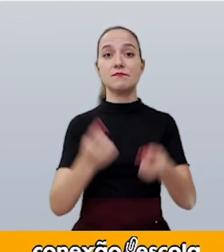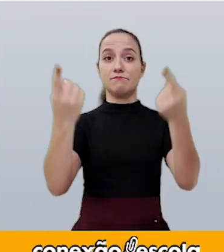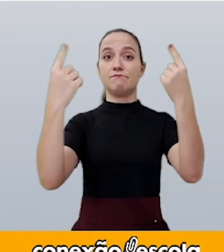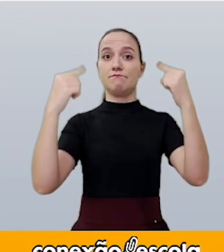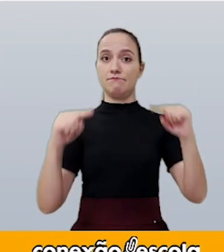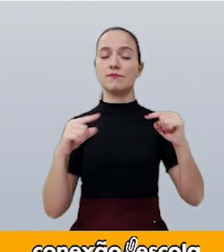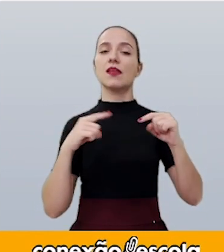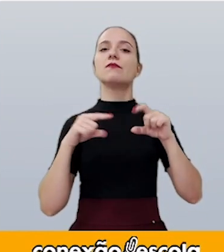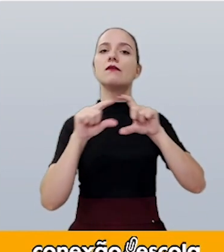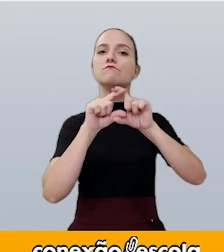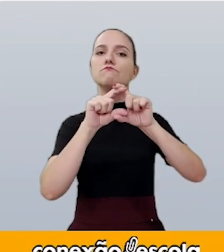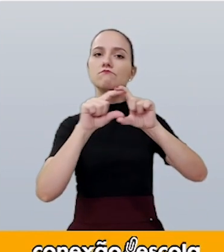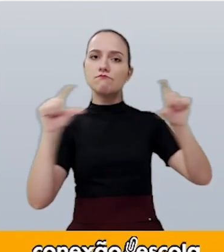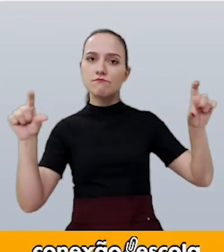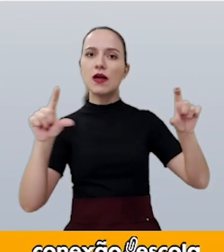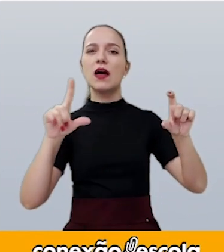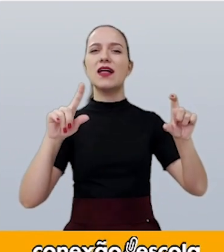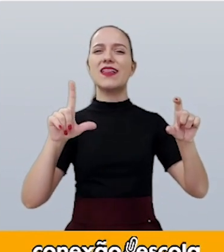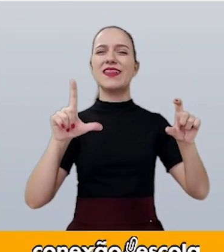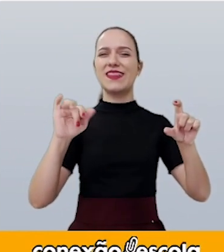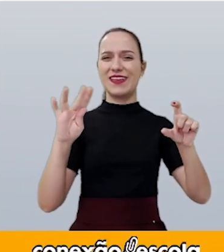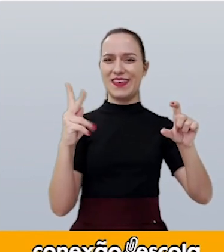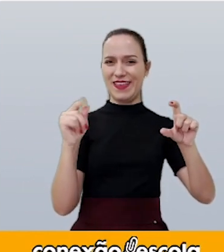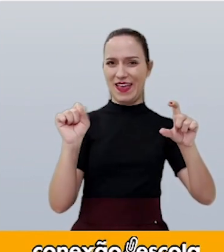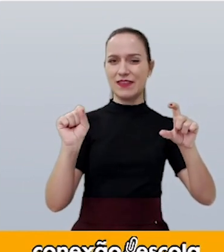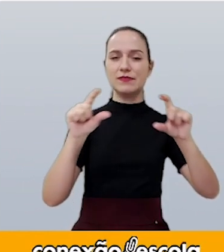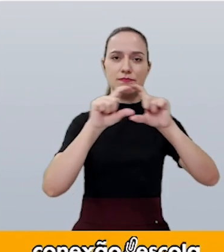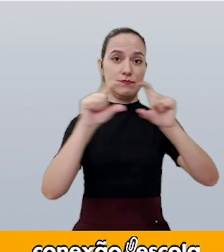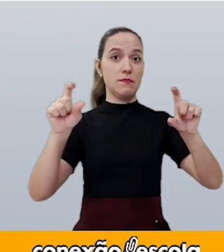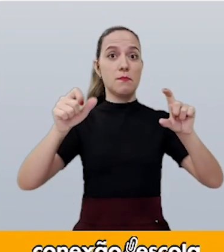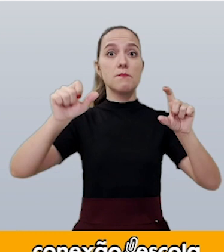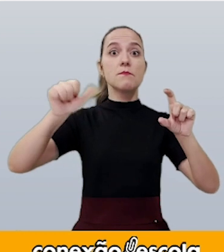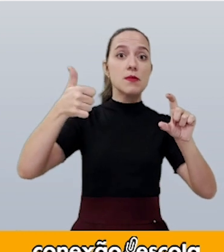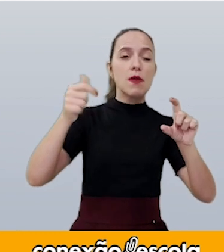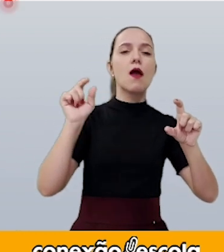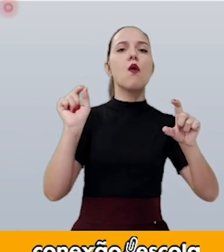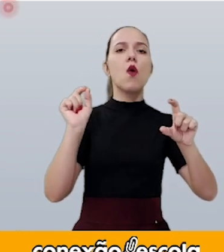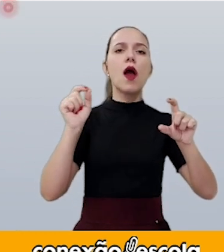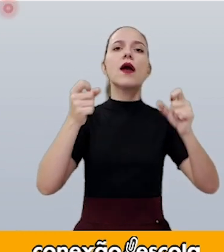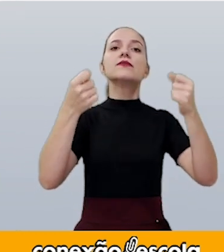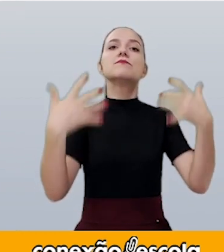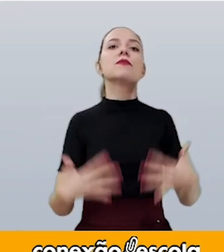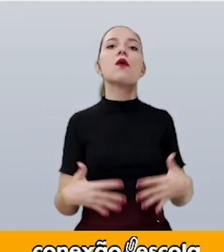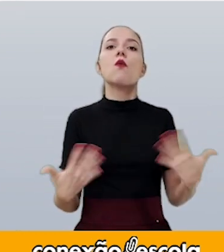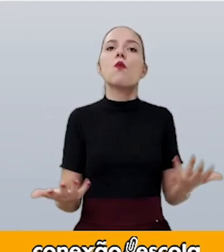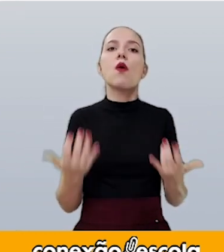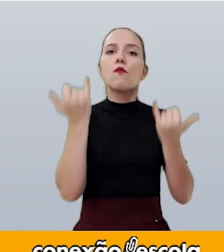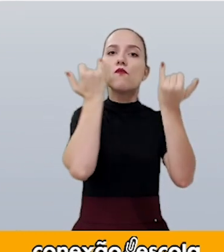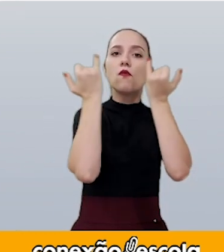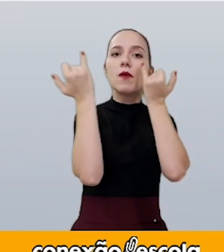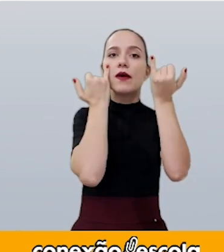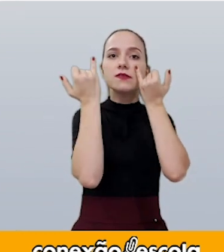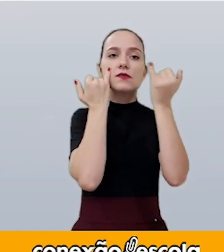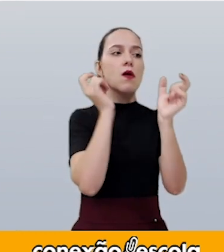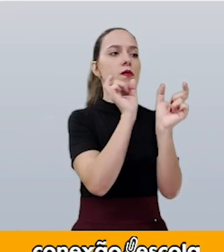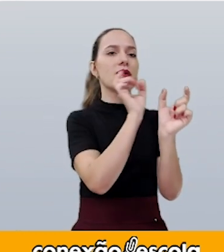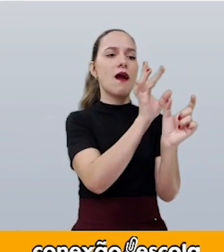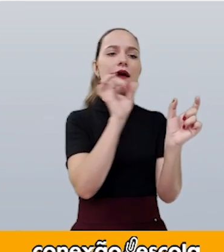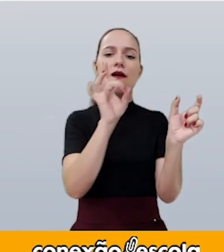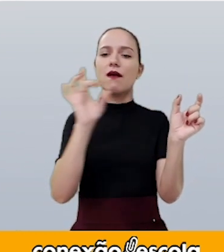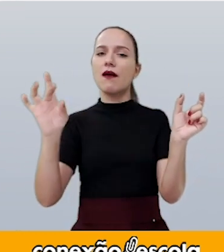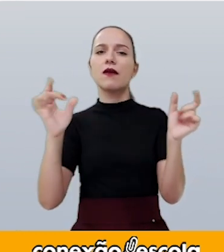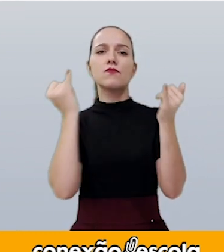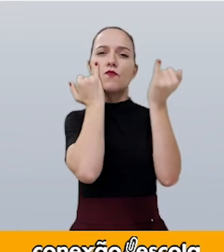Depois eu tenho as linhas. Essa primeira linha descreve o tipo de informação que essa tabela